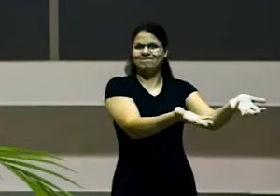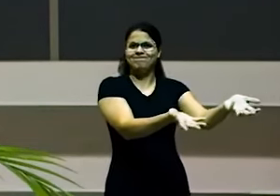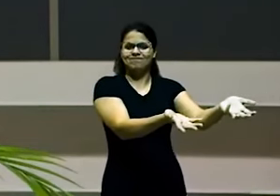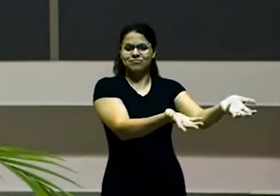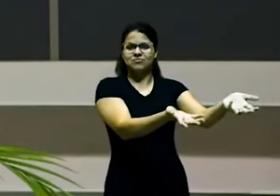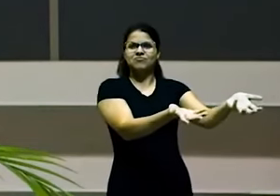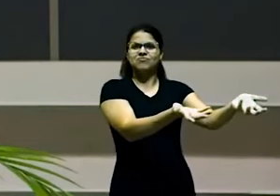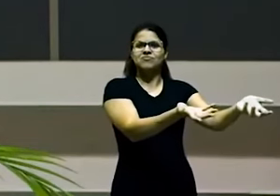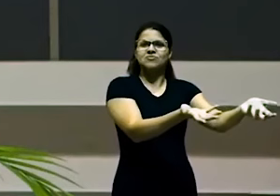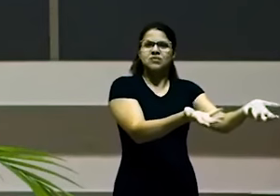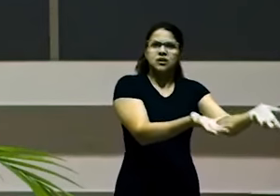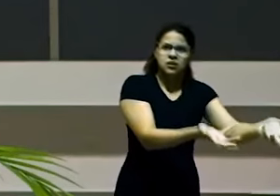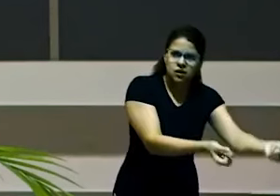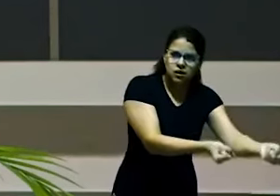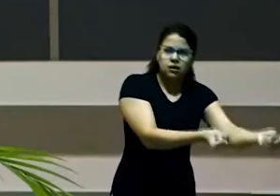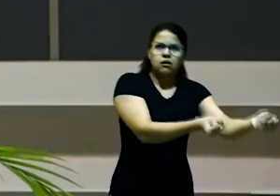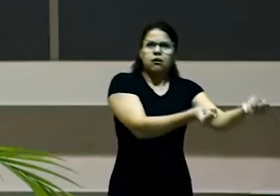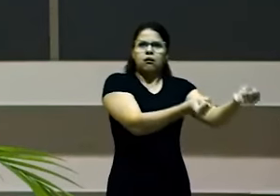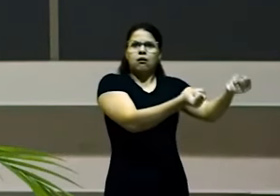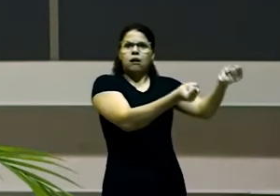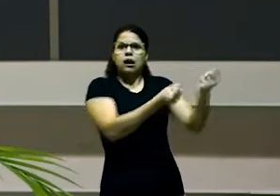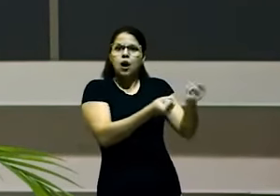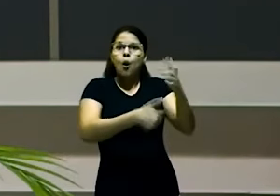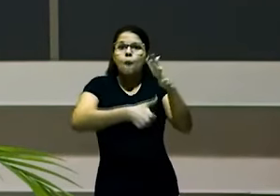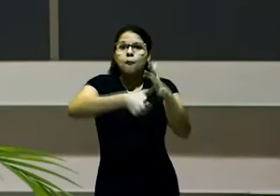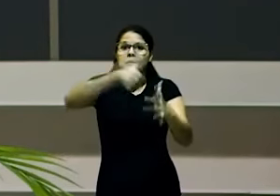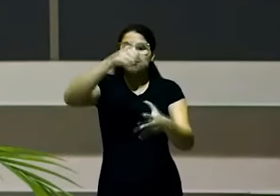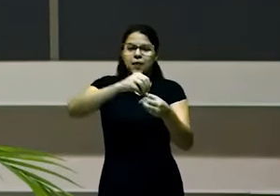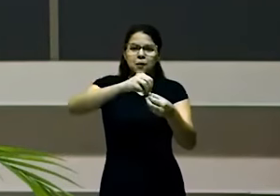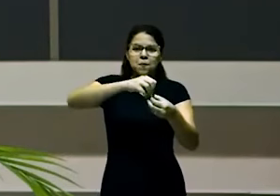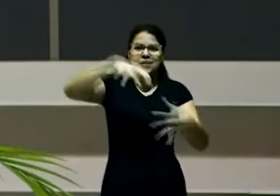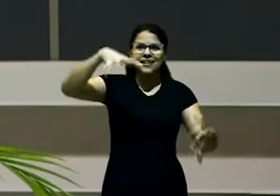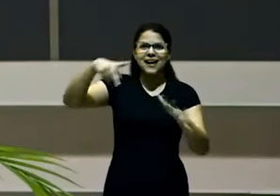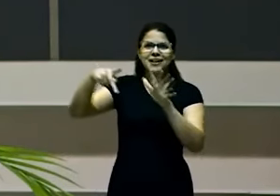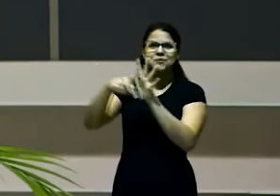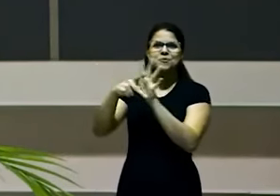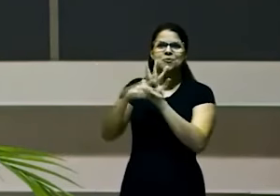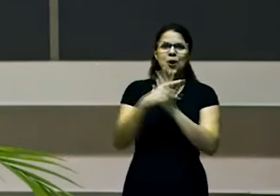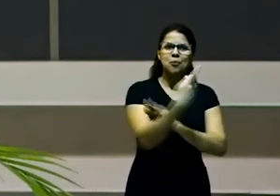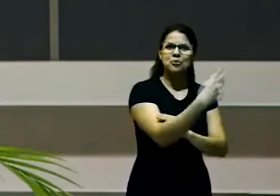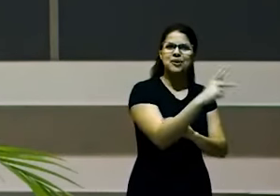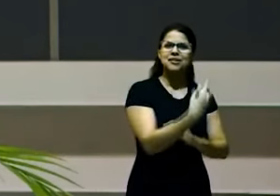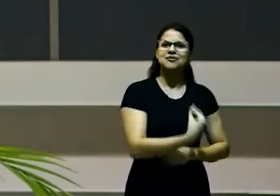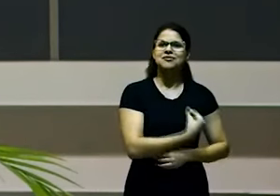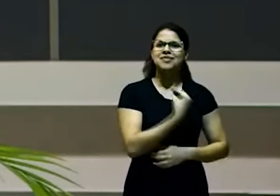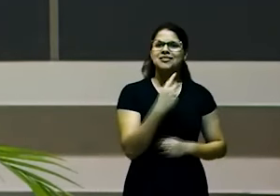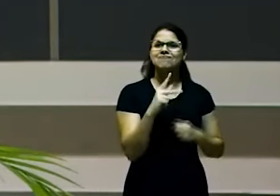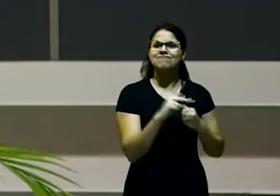rede e foi o primeiro grande milagre que Pedro vivenciou com